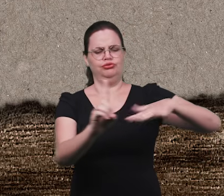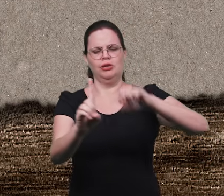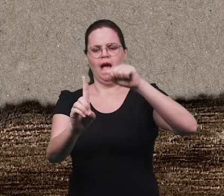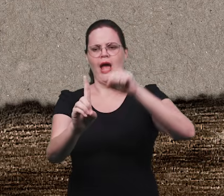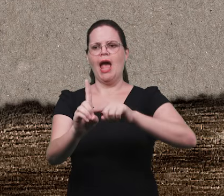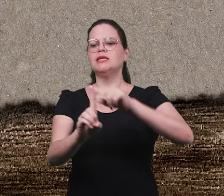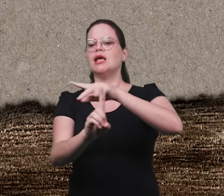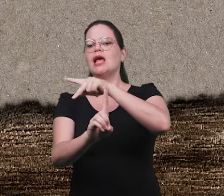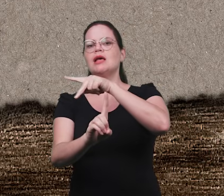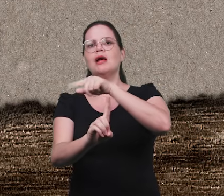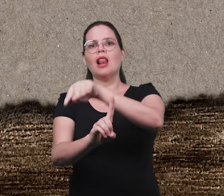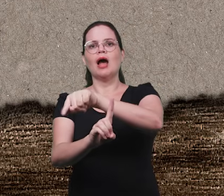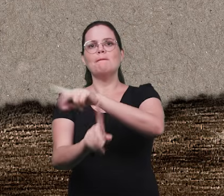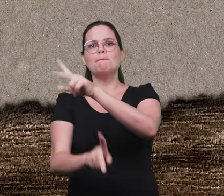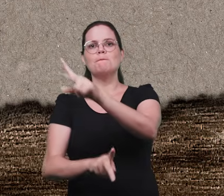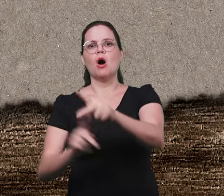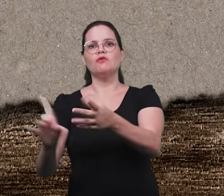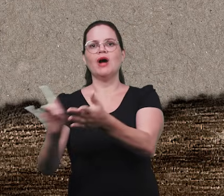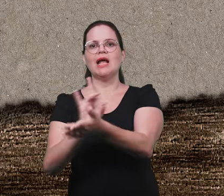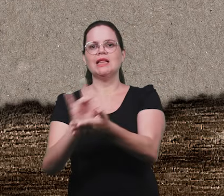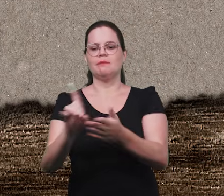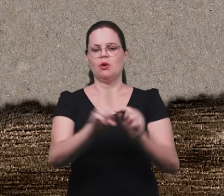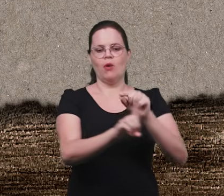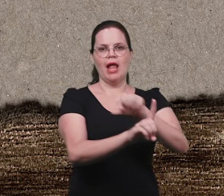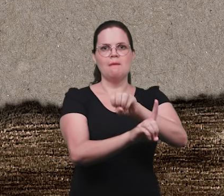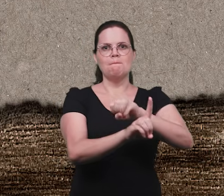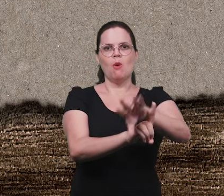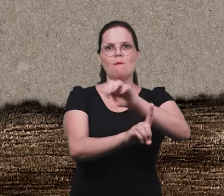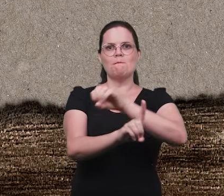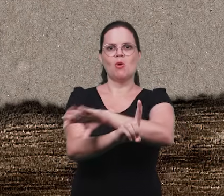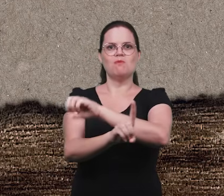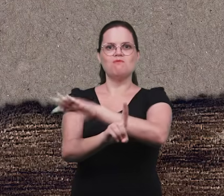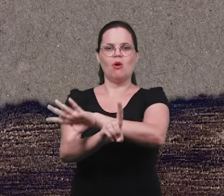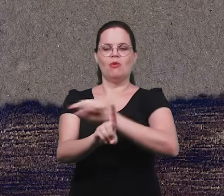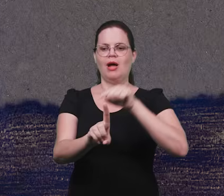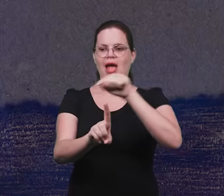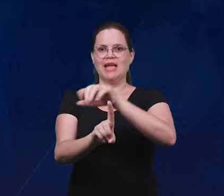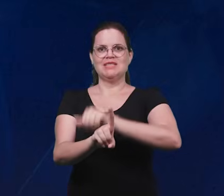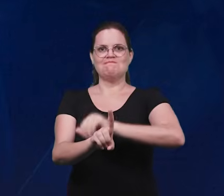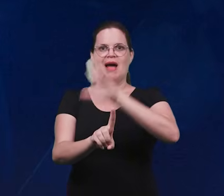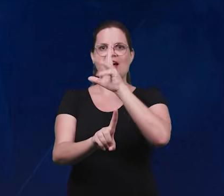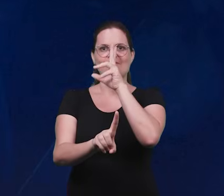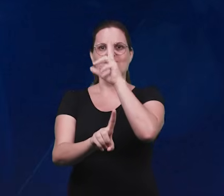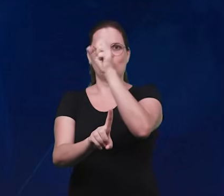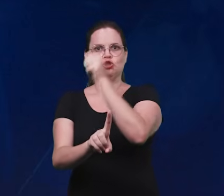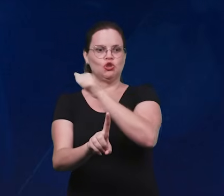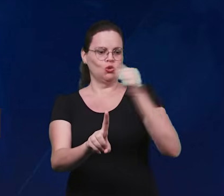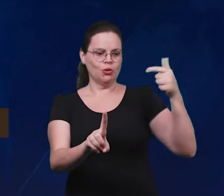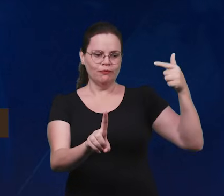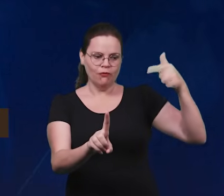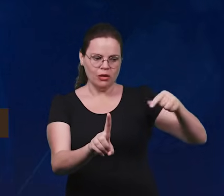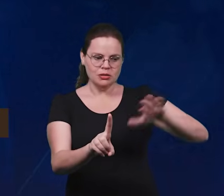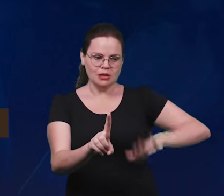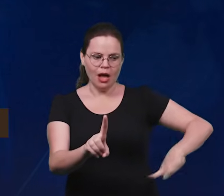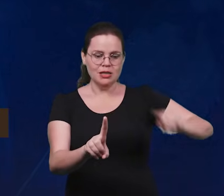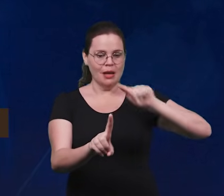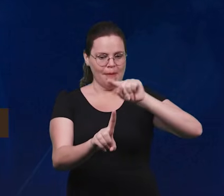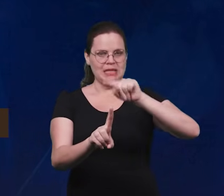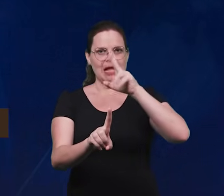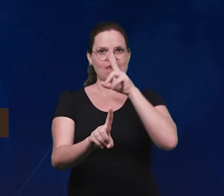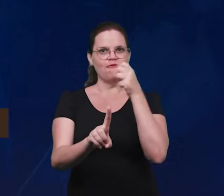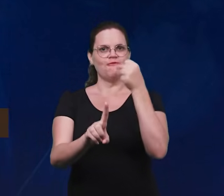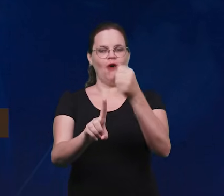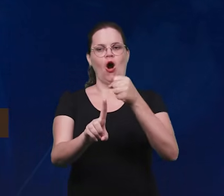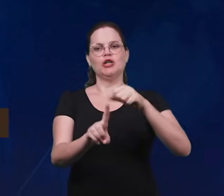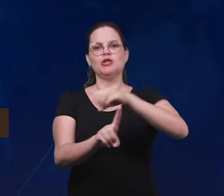mais poderosas do que vós. Muito bem. Esta última etapa da presença de Deus